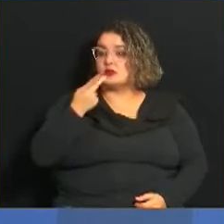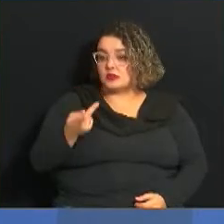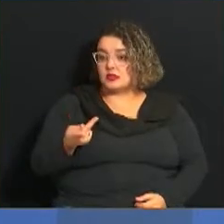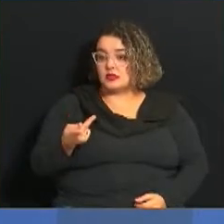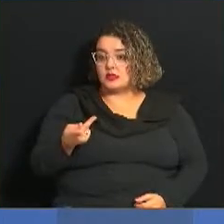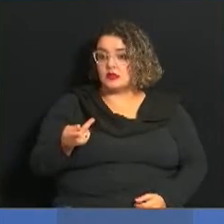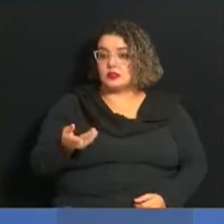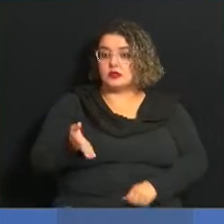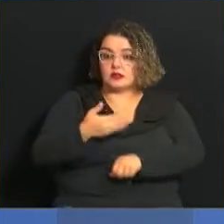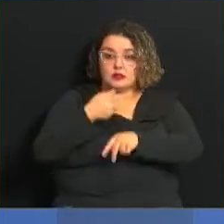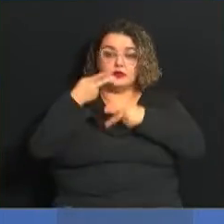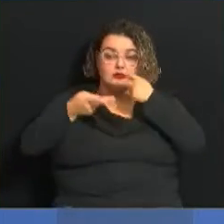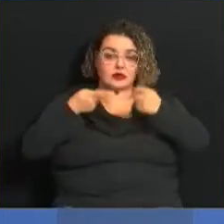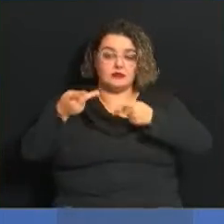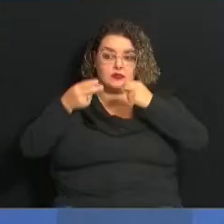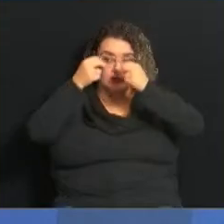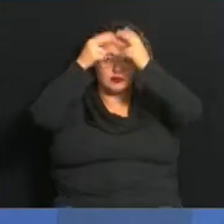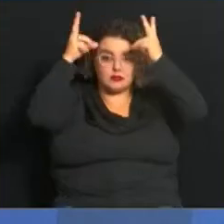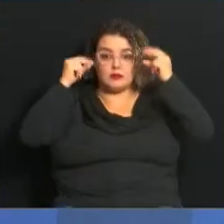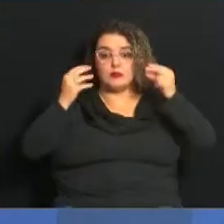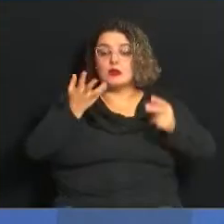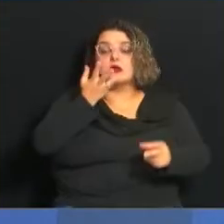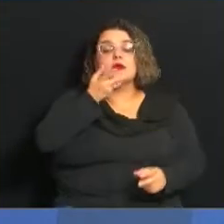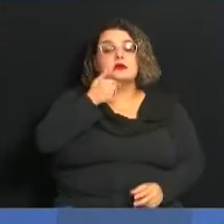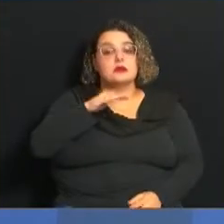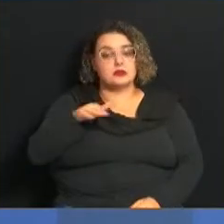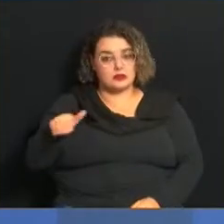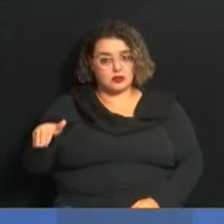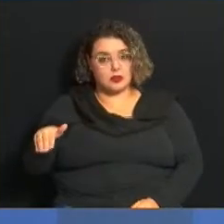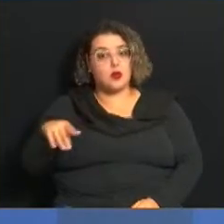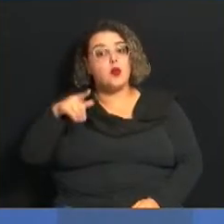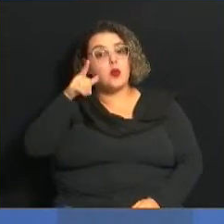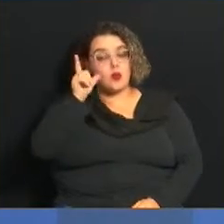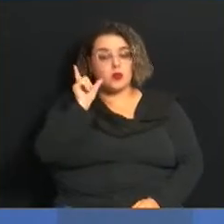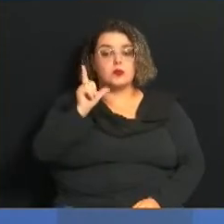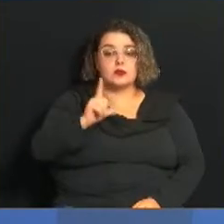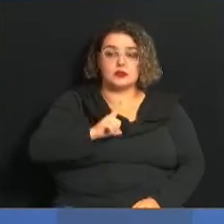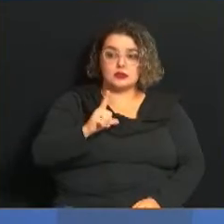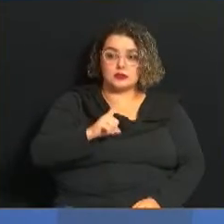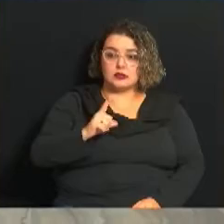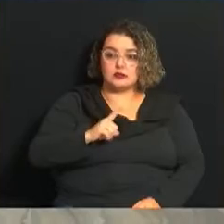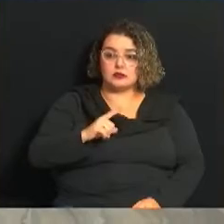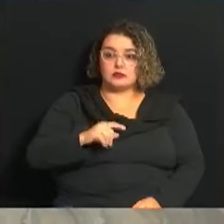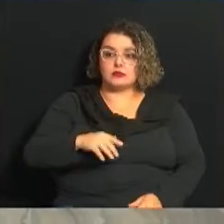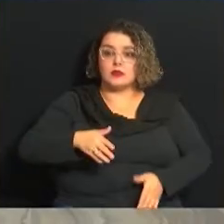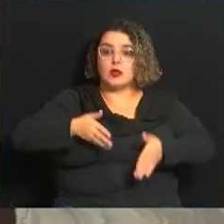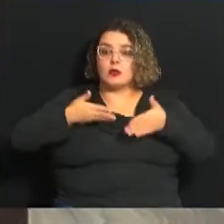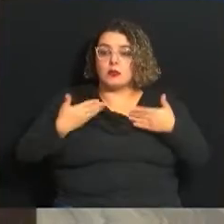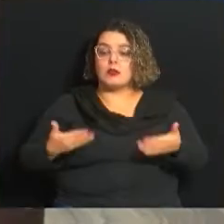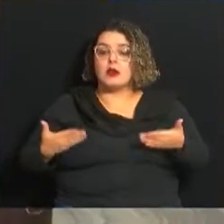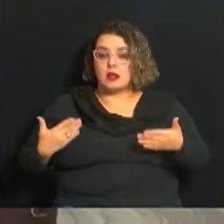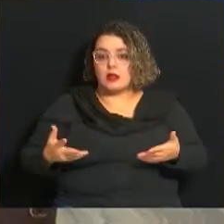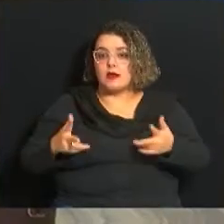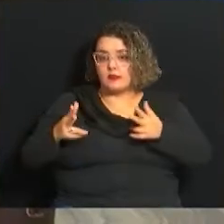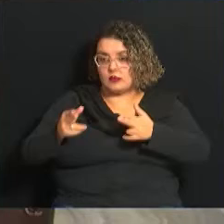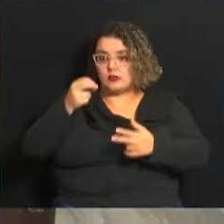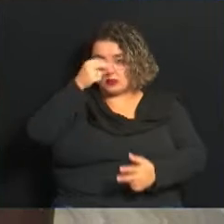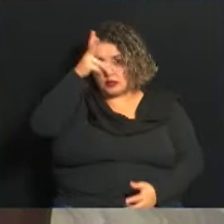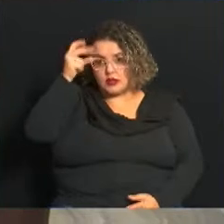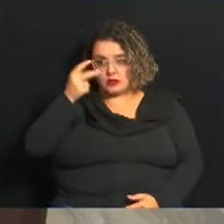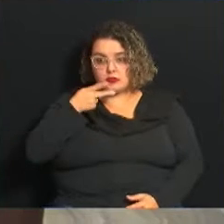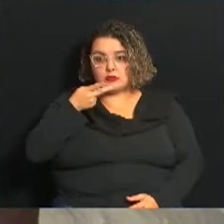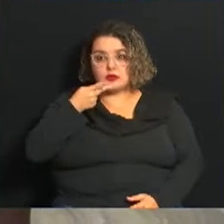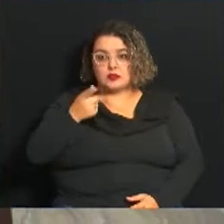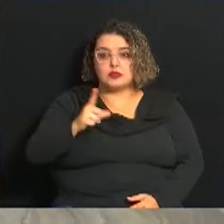Gabriel, do leito de enfermaria para criança. Ontem a gente teve até um respiro, como o prefeito falou, olha, a gente tinha um